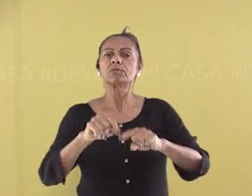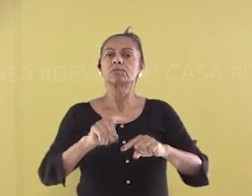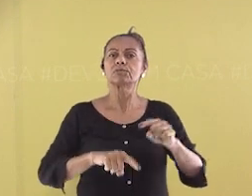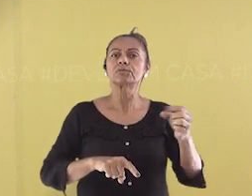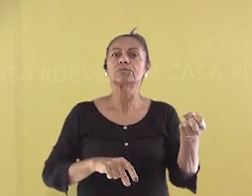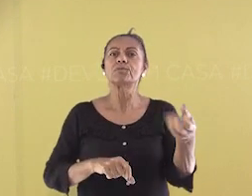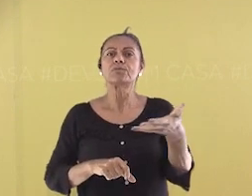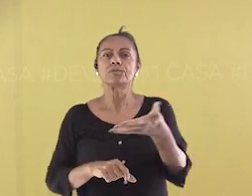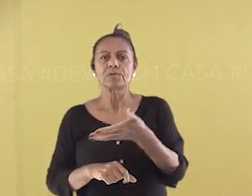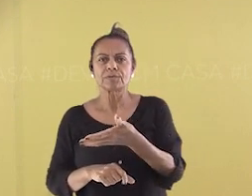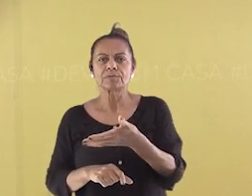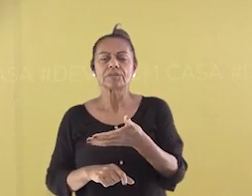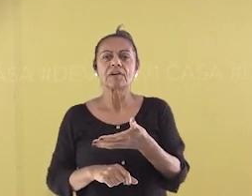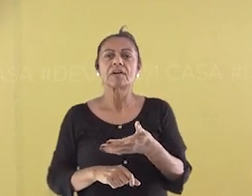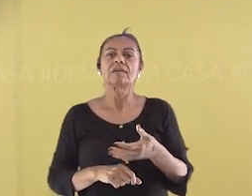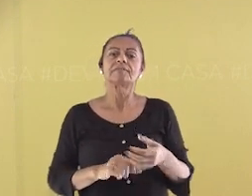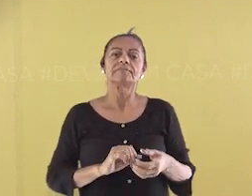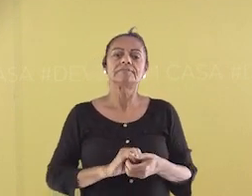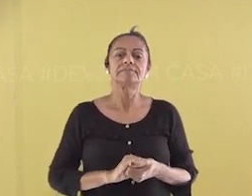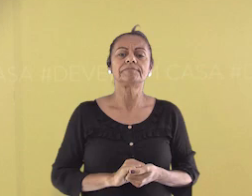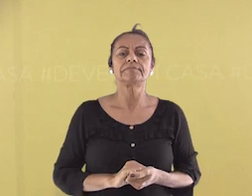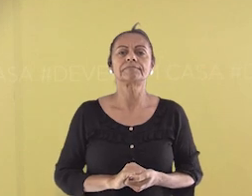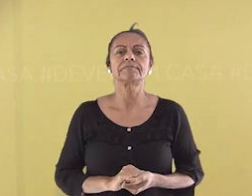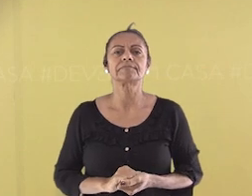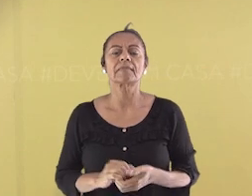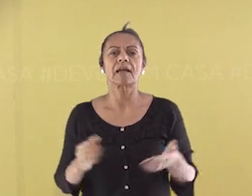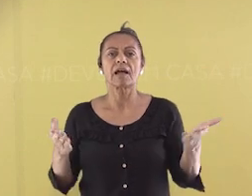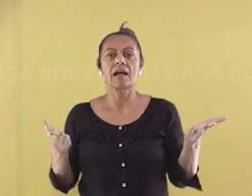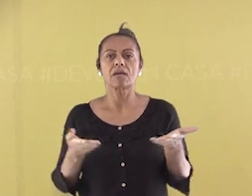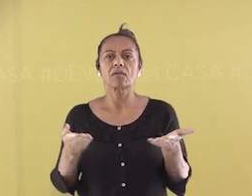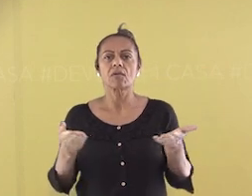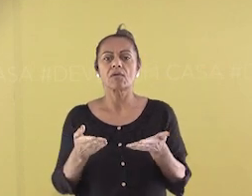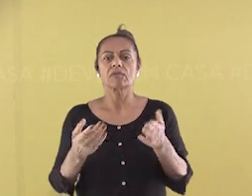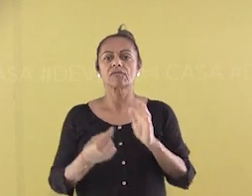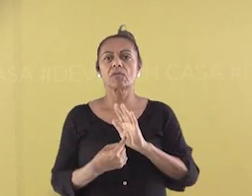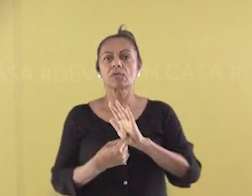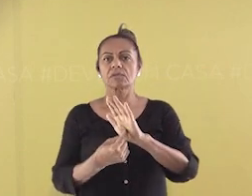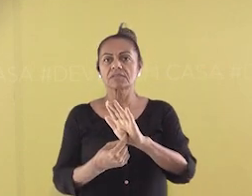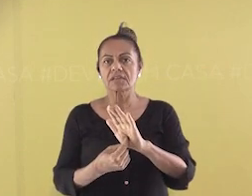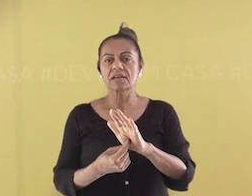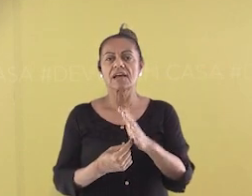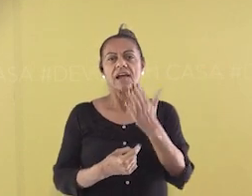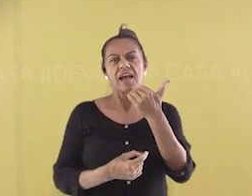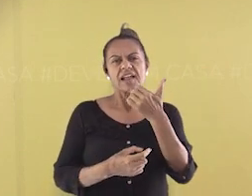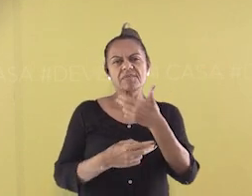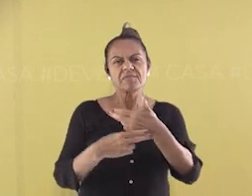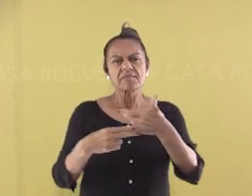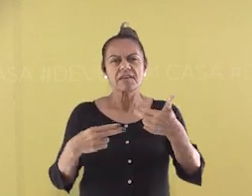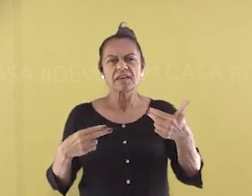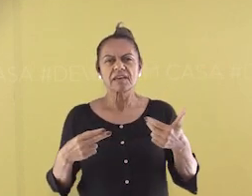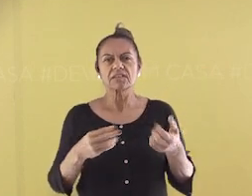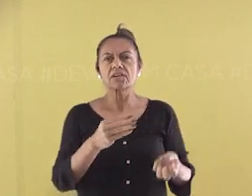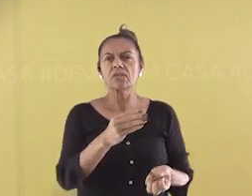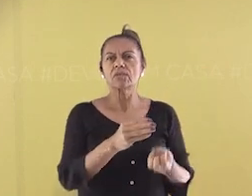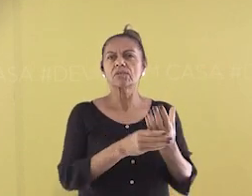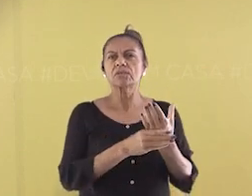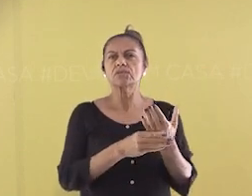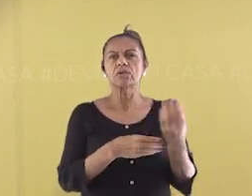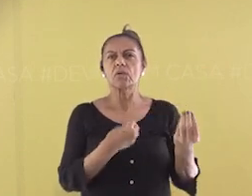cidade quanto no campo. Vamos agora diferenciar as origens dos alimentos? São